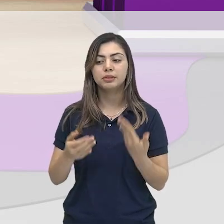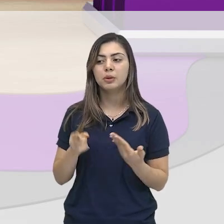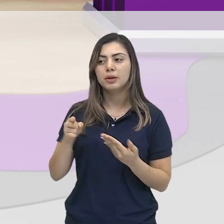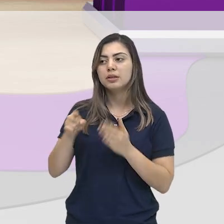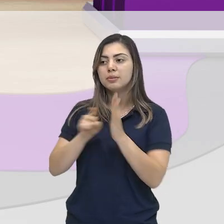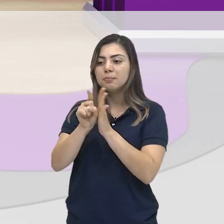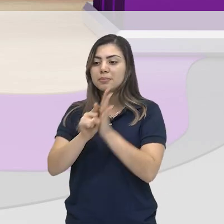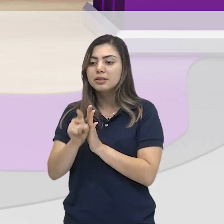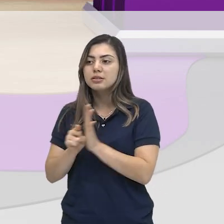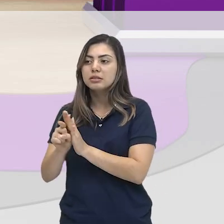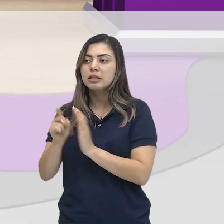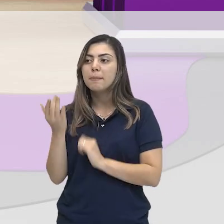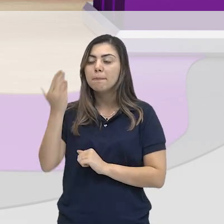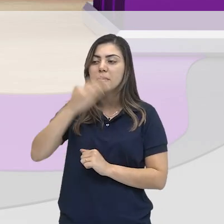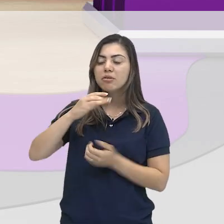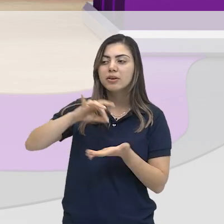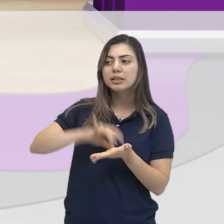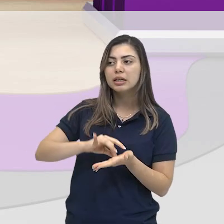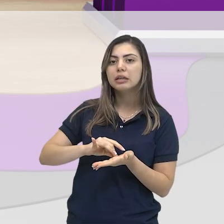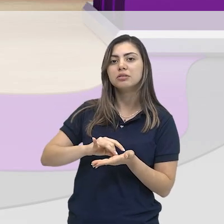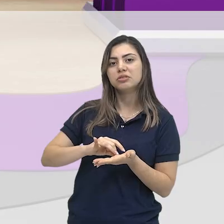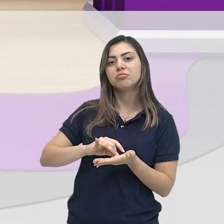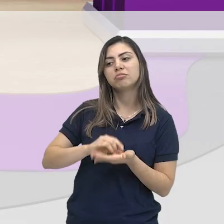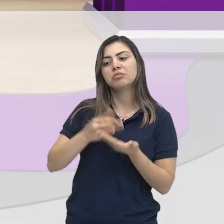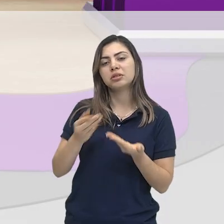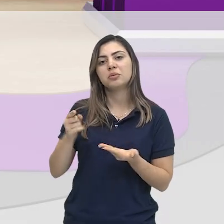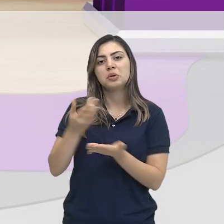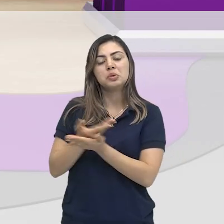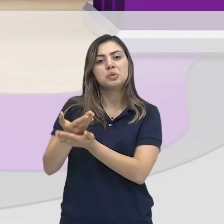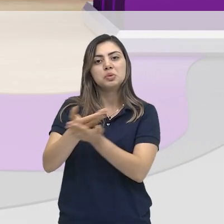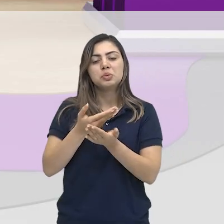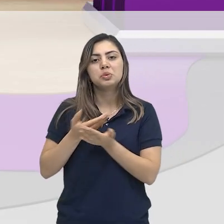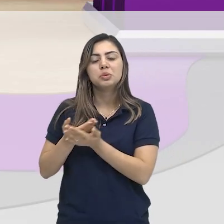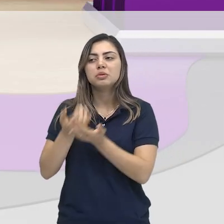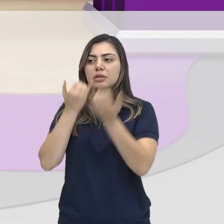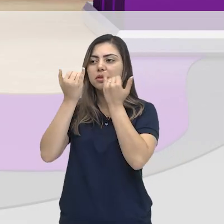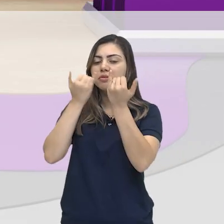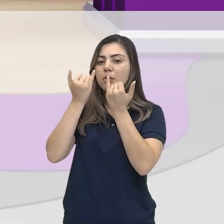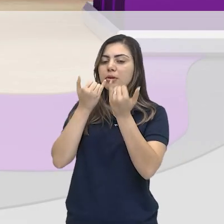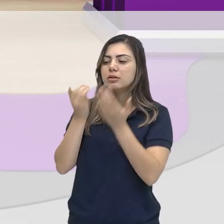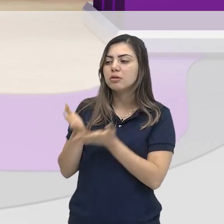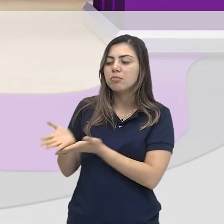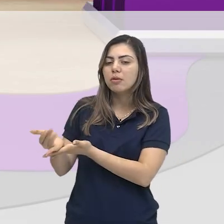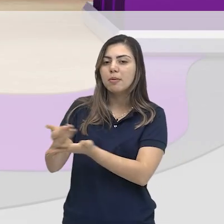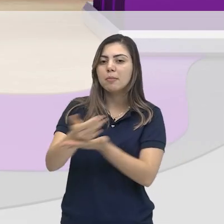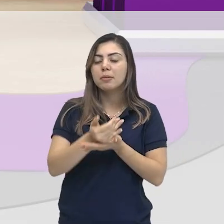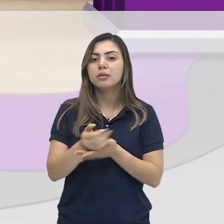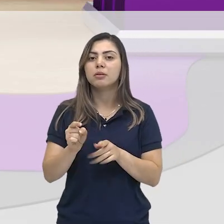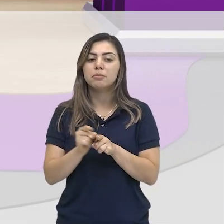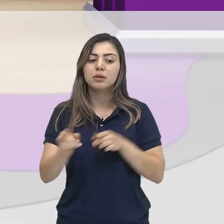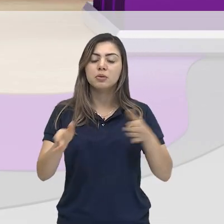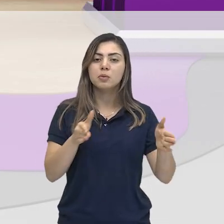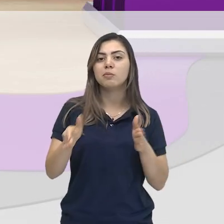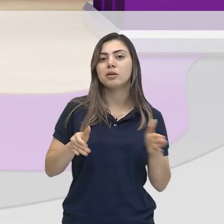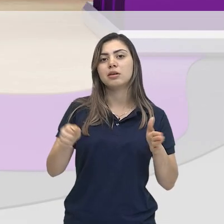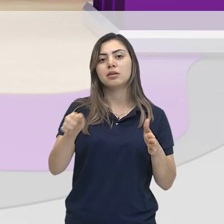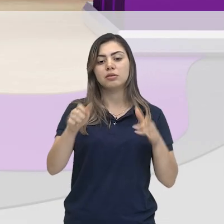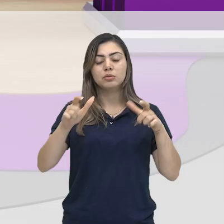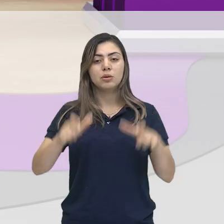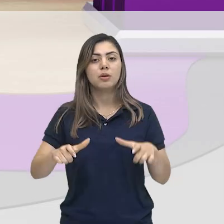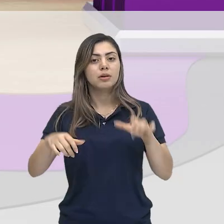estudo possa ser considerado como confiável, certo? Então, você busca aqueles dados ao longo de um determinado espaço de tempo,